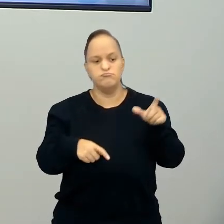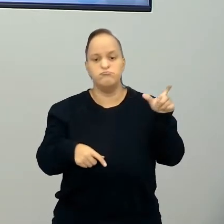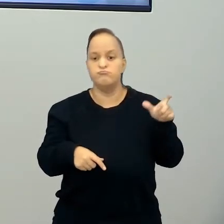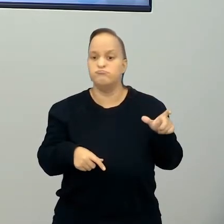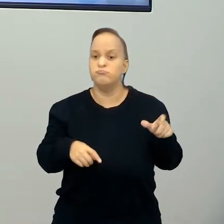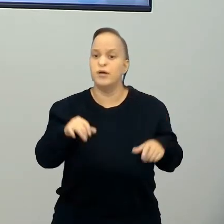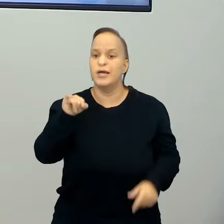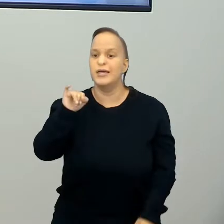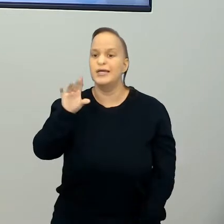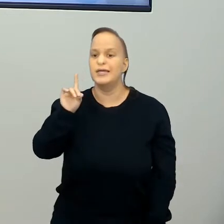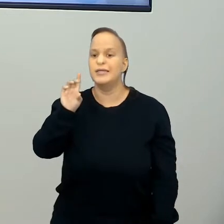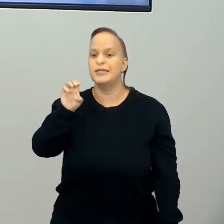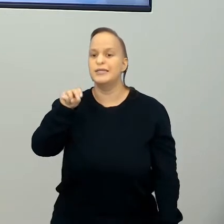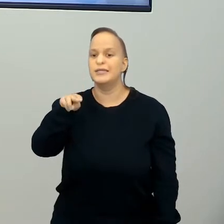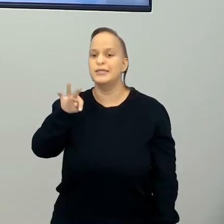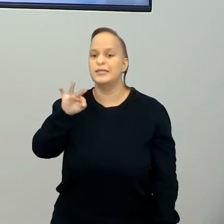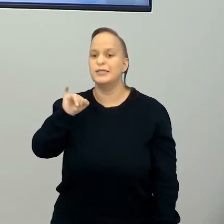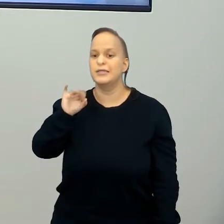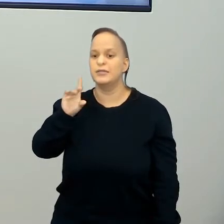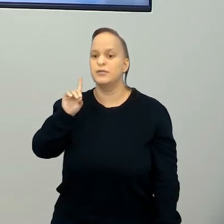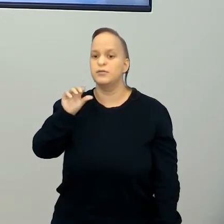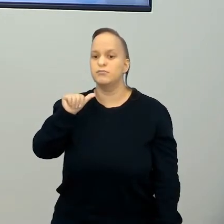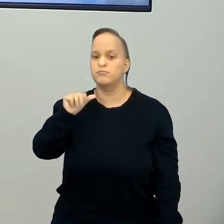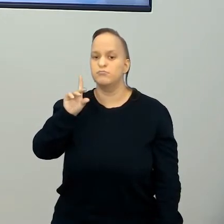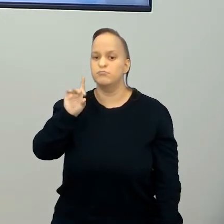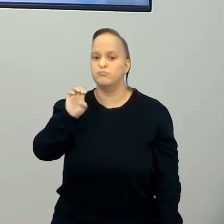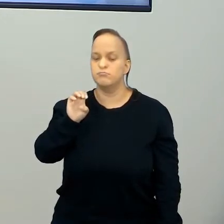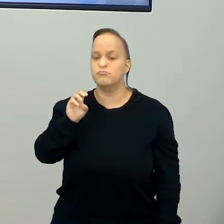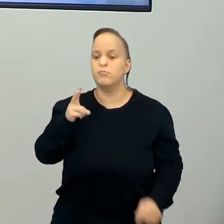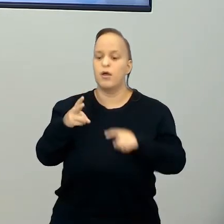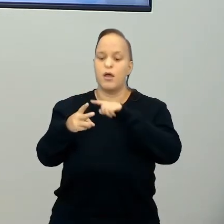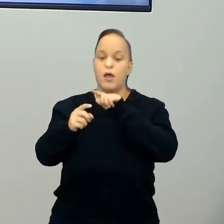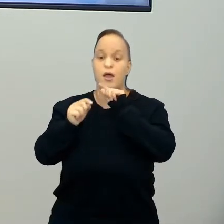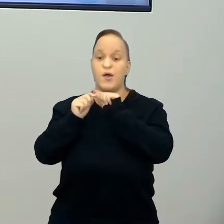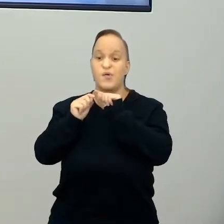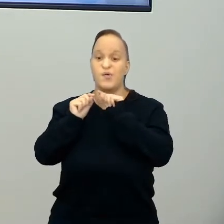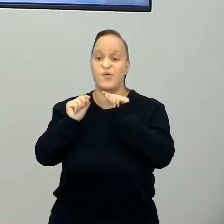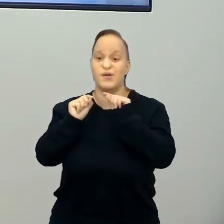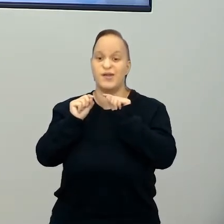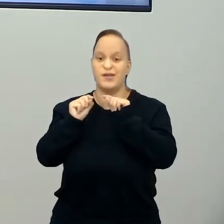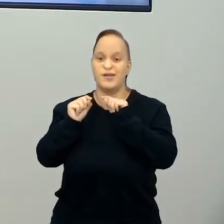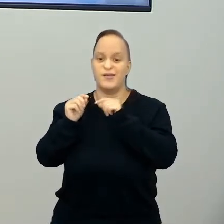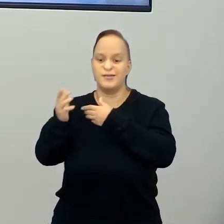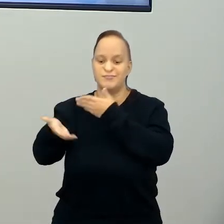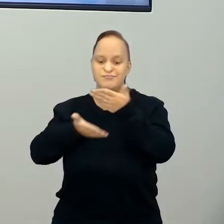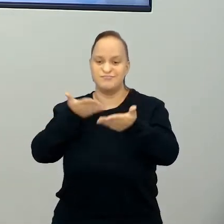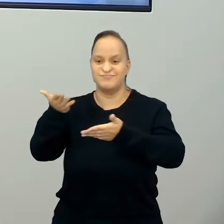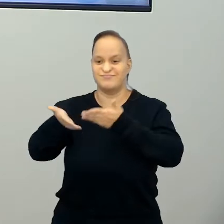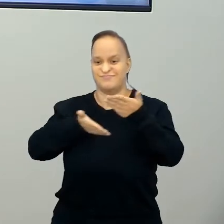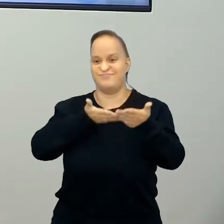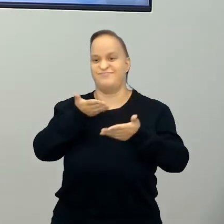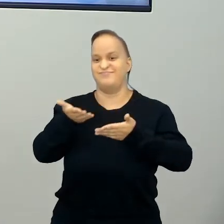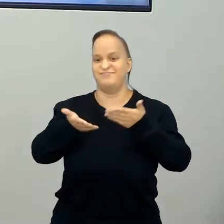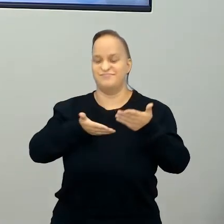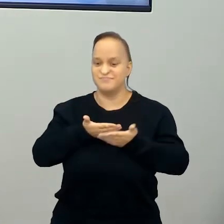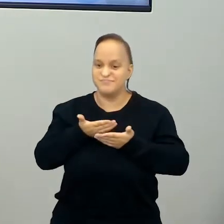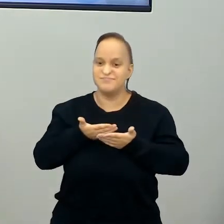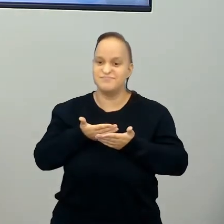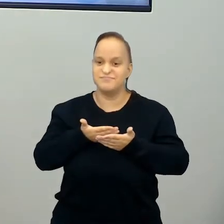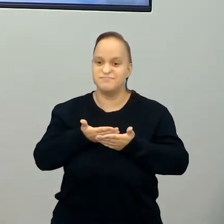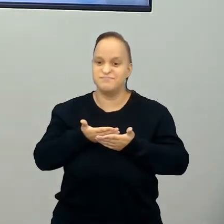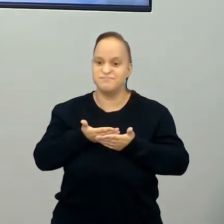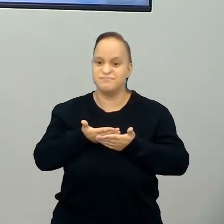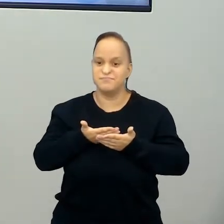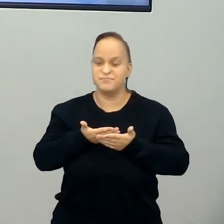o produto de todas as nossas socializações. E aí é que é importante. Quando eu acho que a gente ouve muito, e a